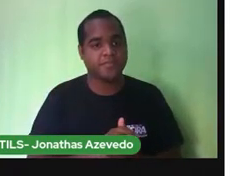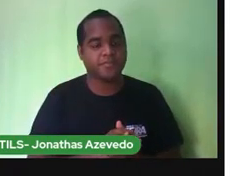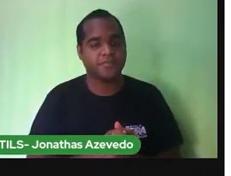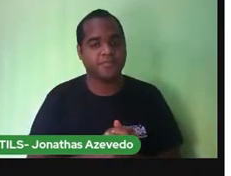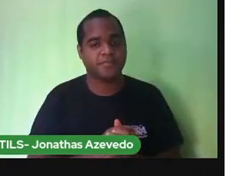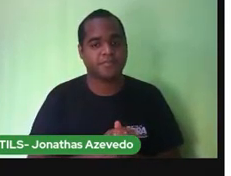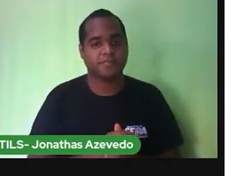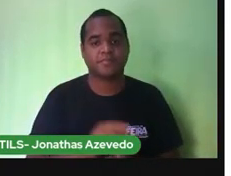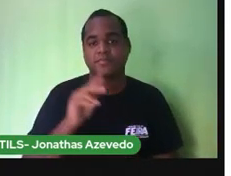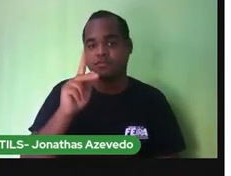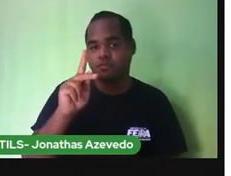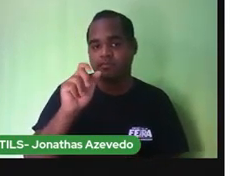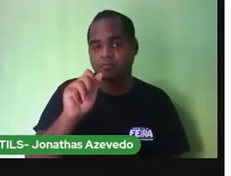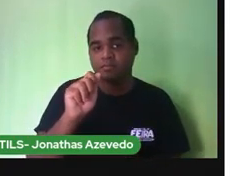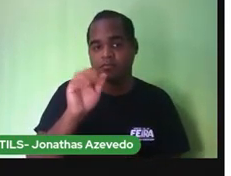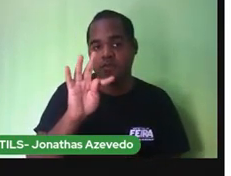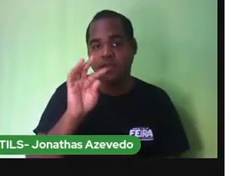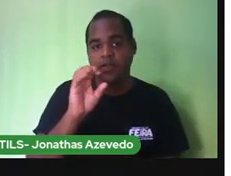patroa